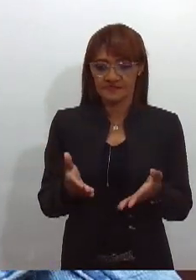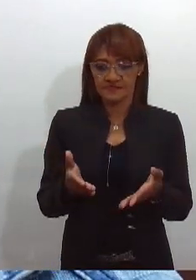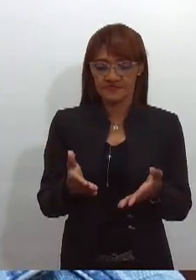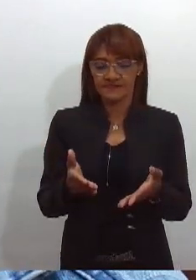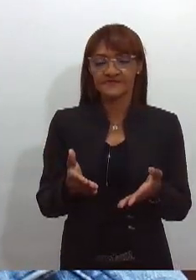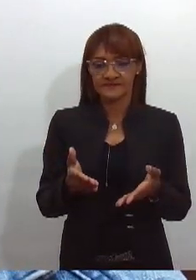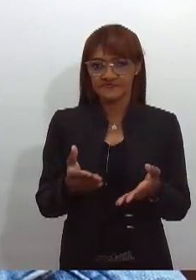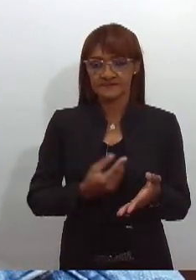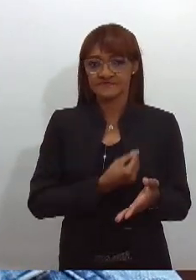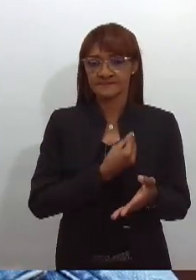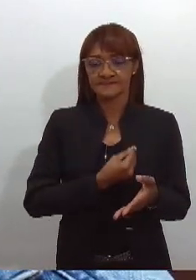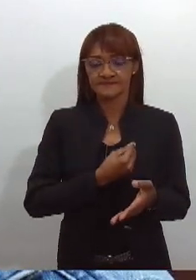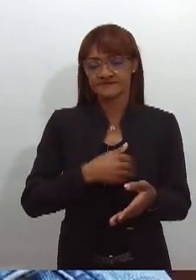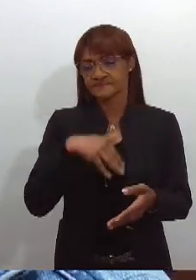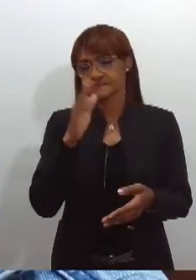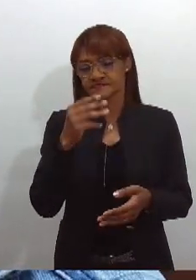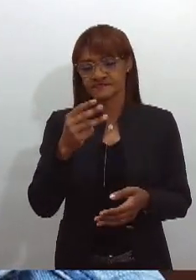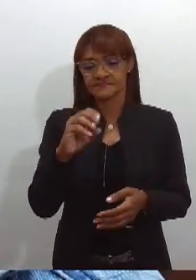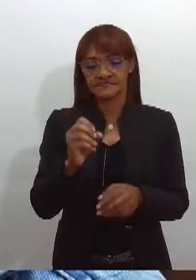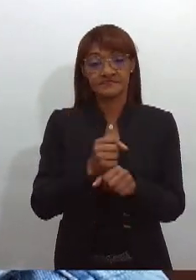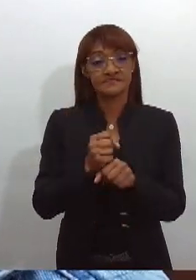e receber esse título